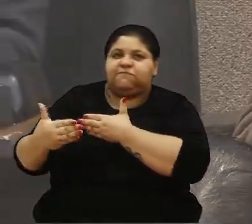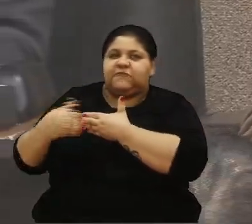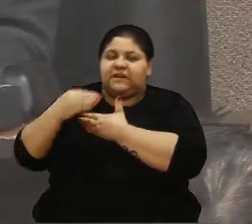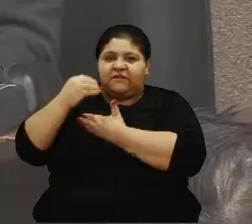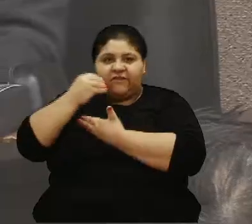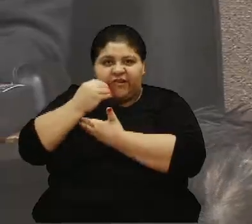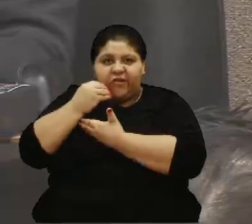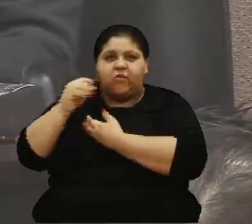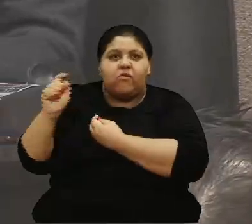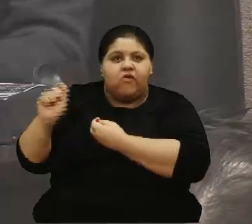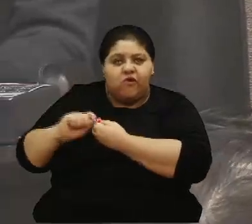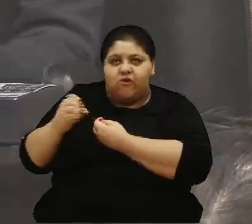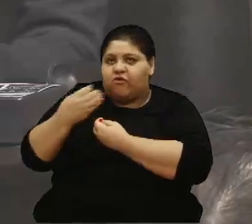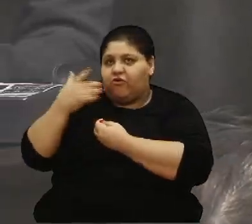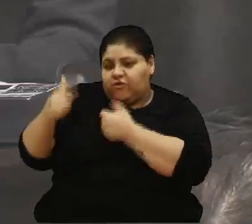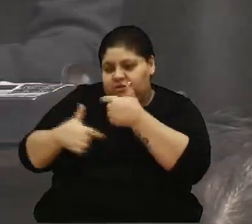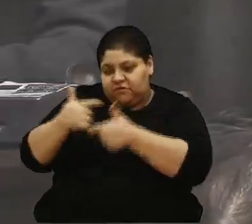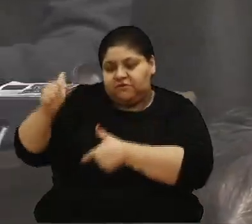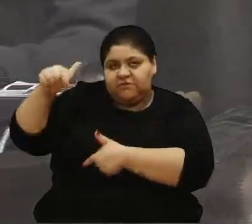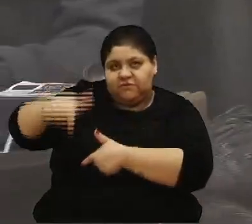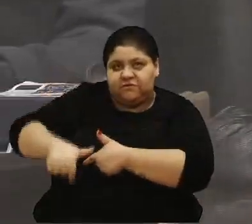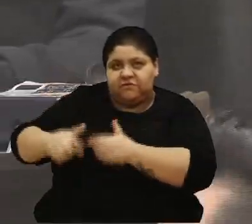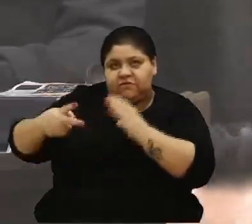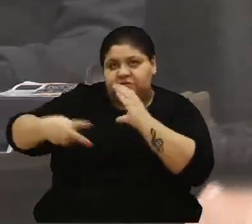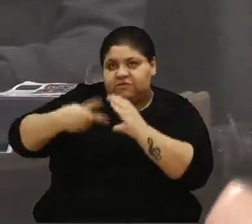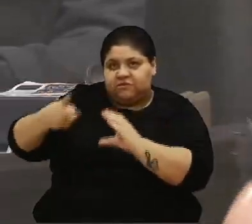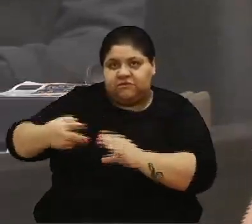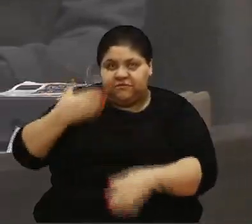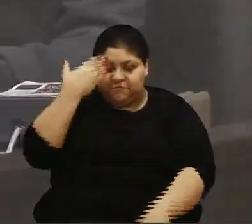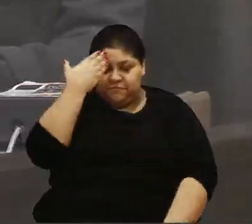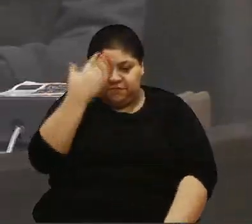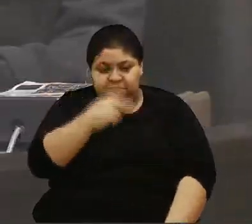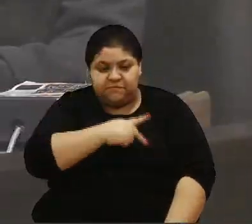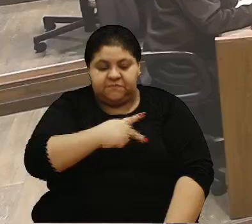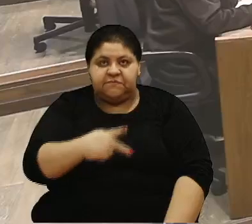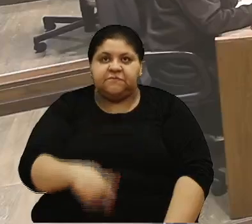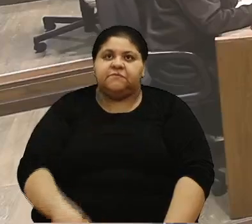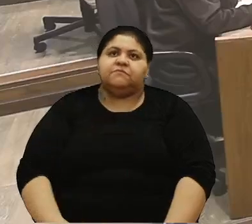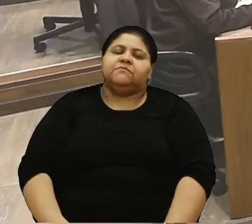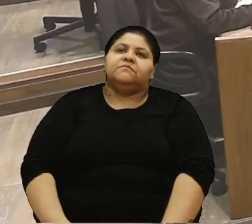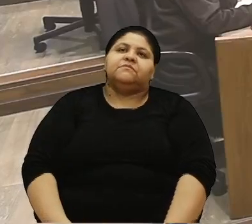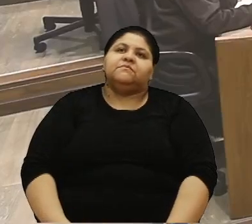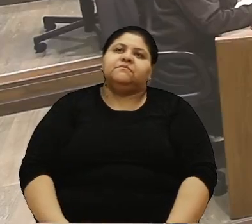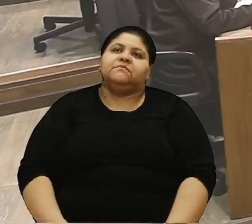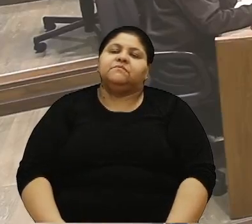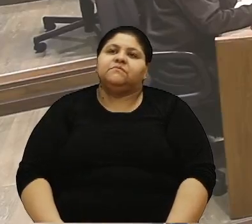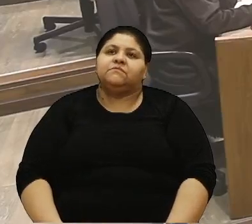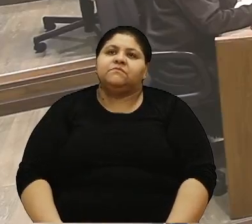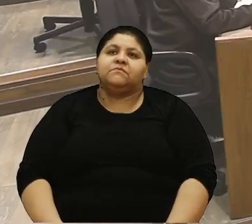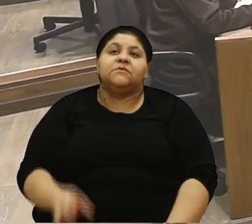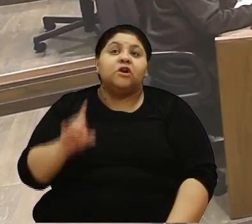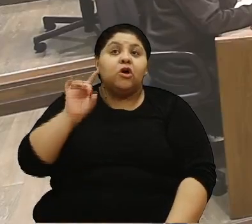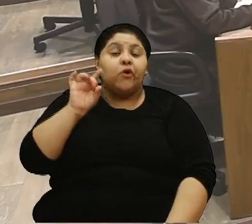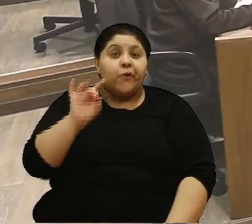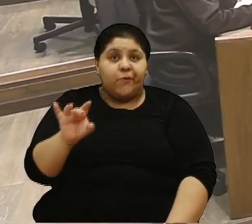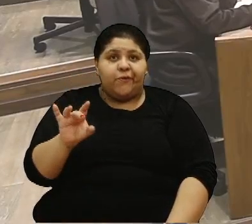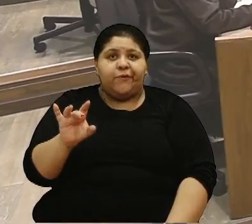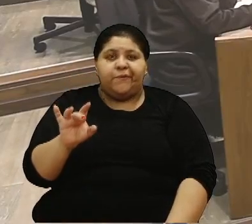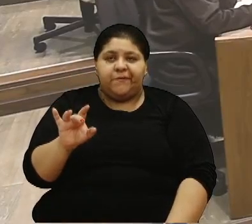certeza fará um bom trabalho aqui nessa Câmara. Obrigada, senhor presidente. Era isso. Obrigado, vereadora Daiane. Só para nós,